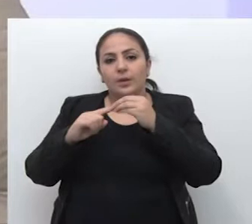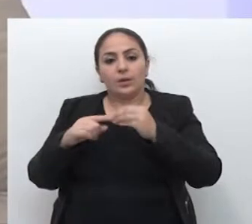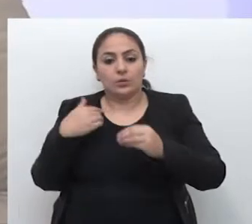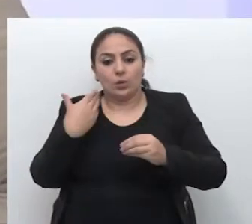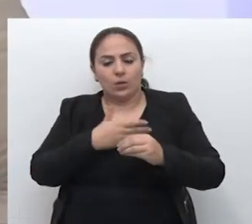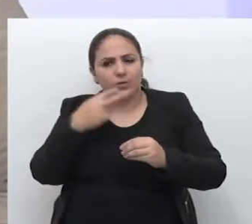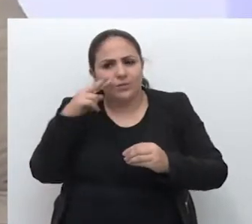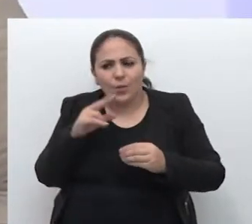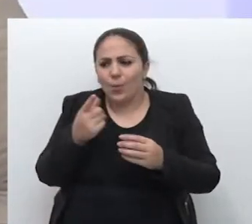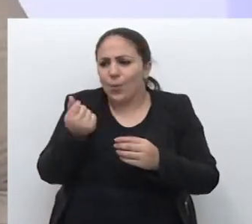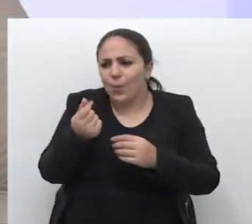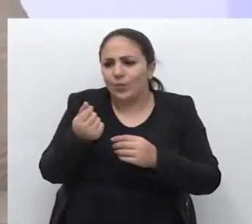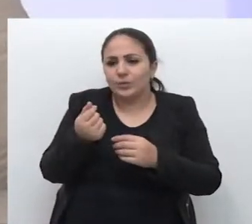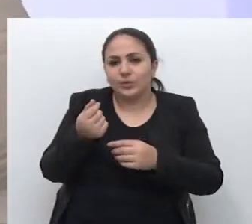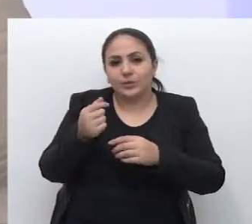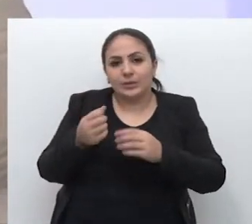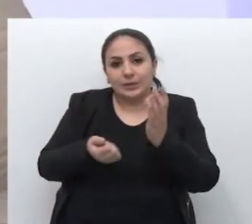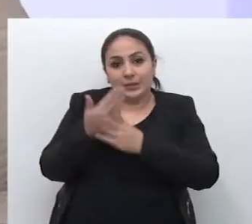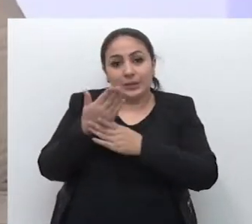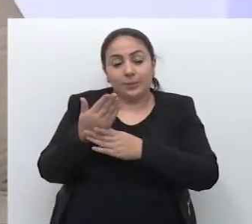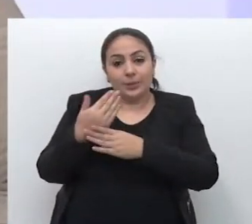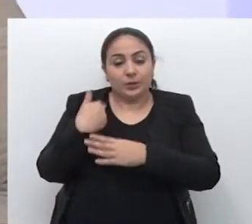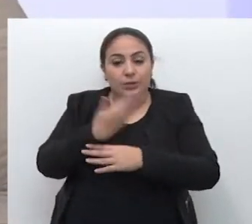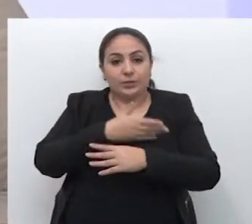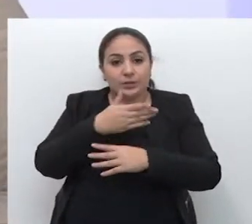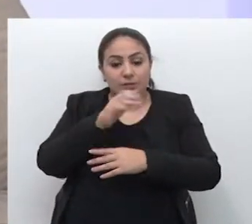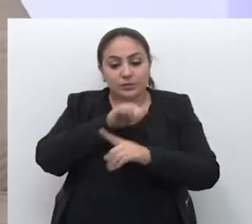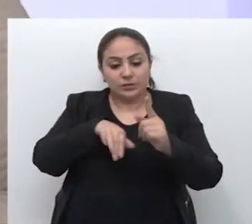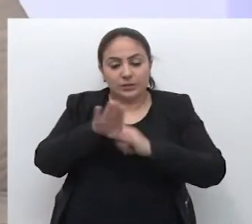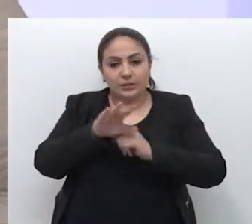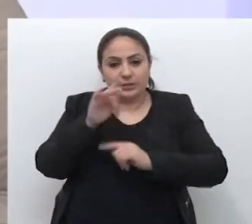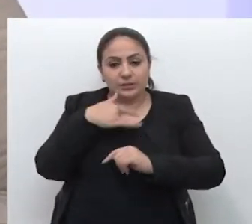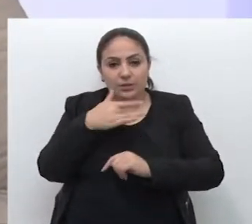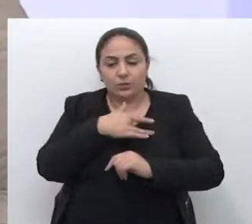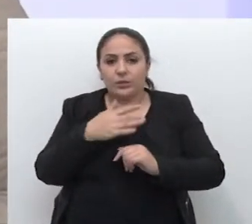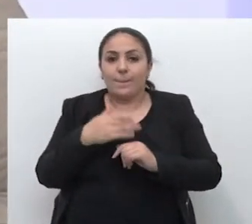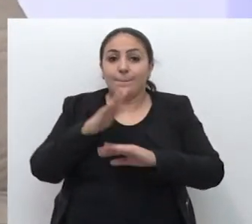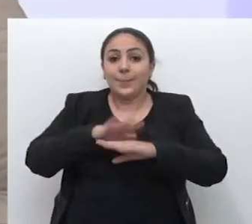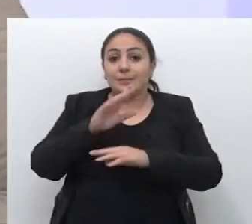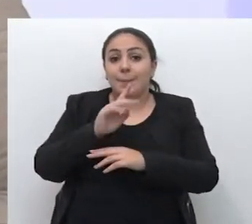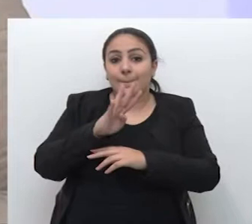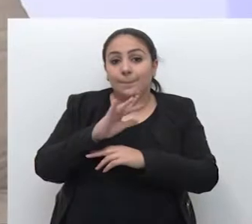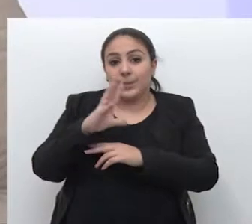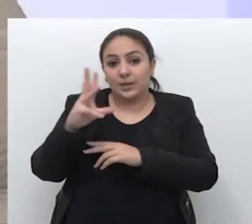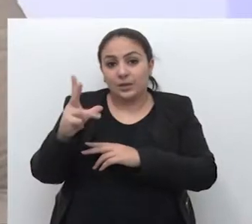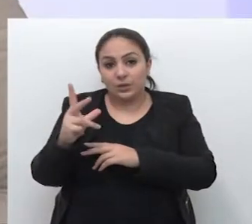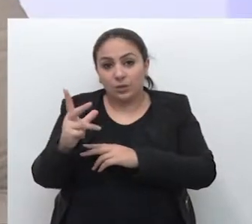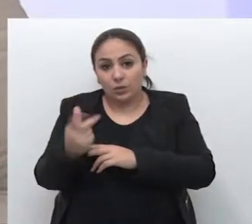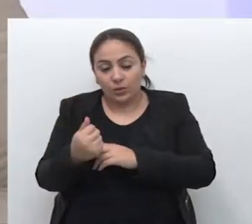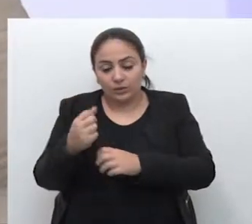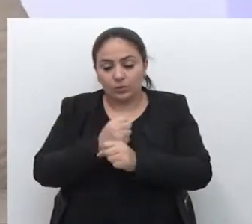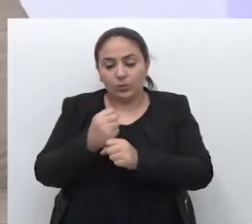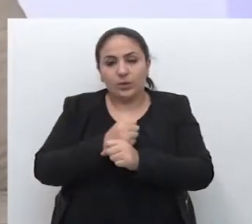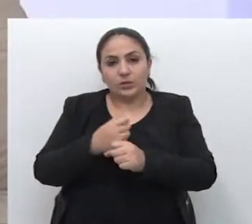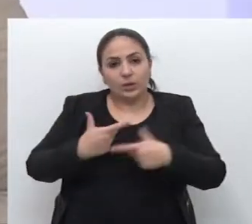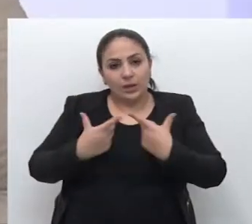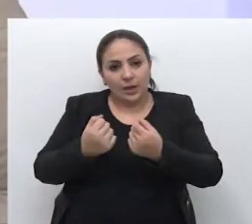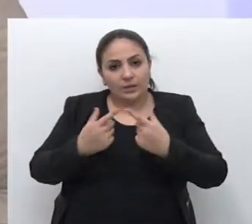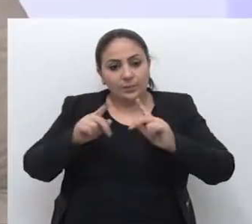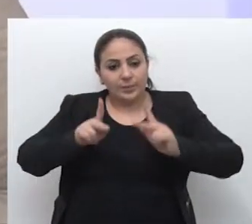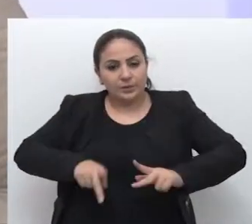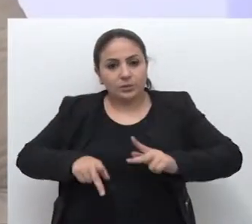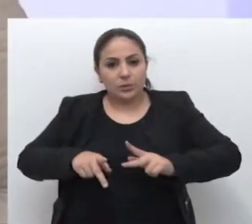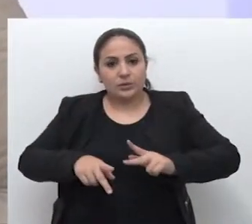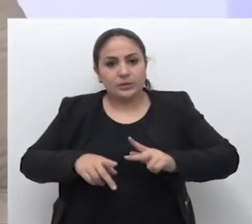custo que isso gera para a nossa sociedade na saúde. Nós não temos mais de bilhões, né, anuais que são